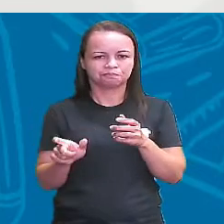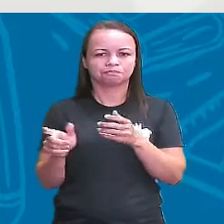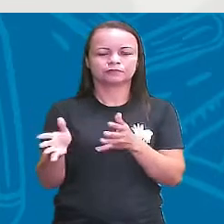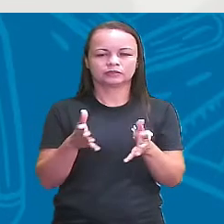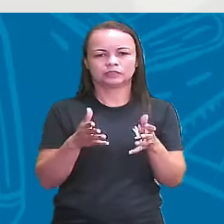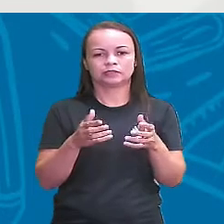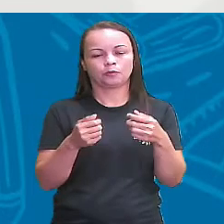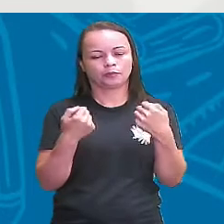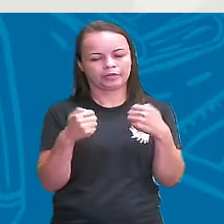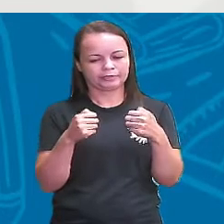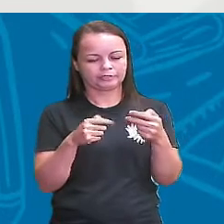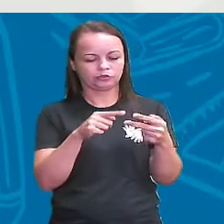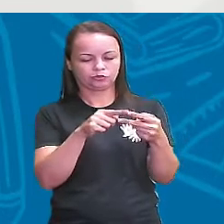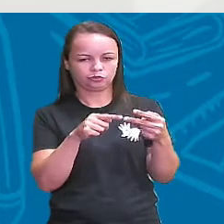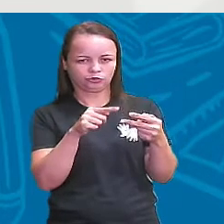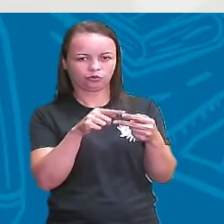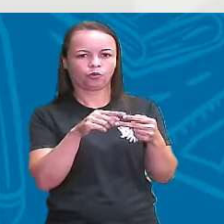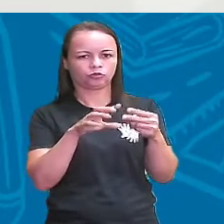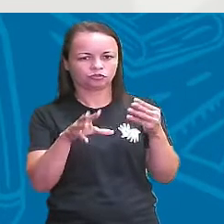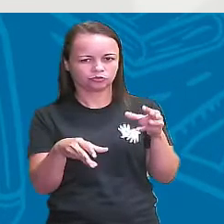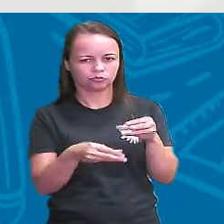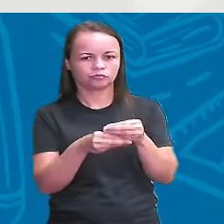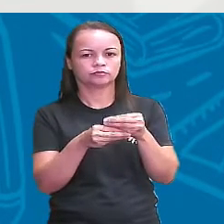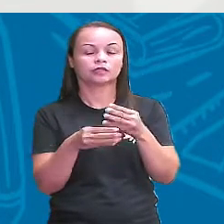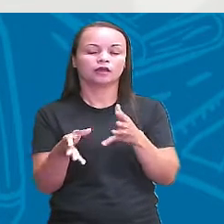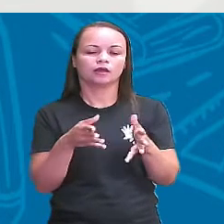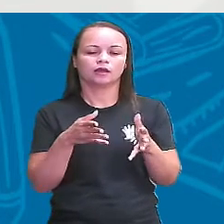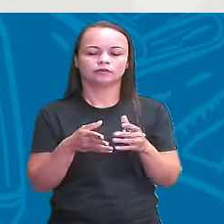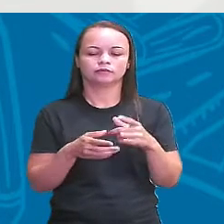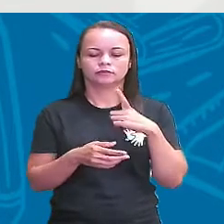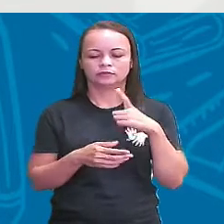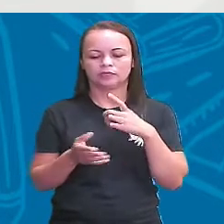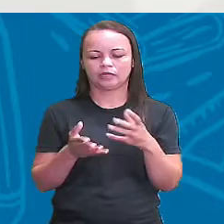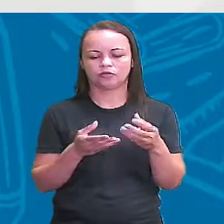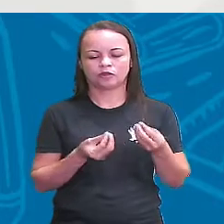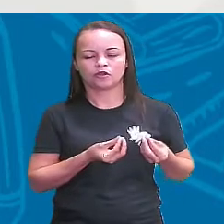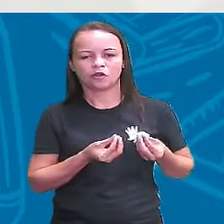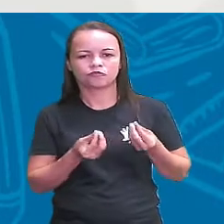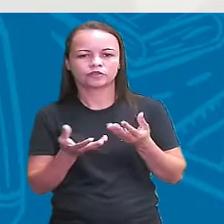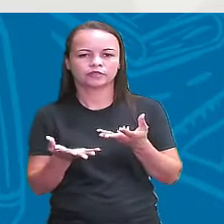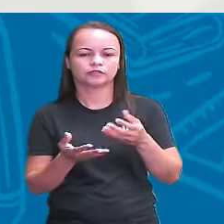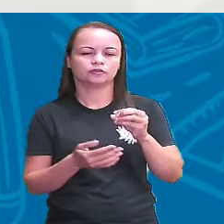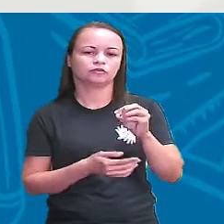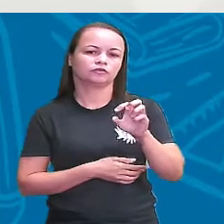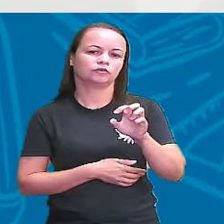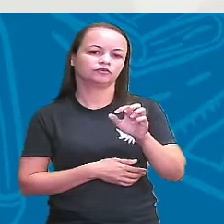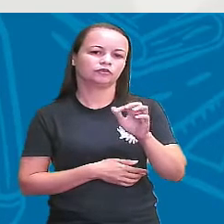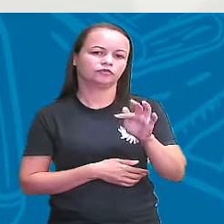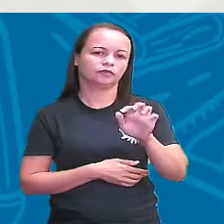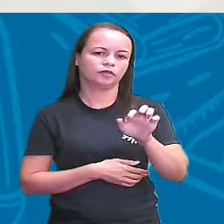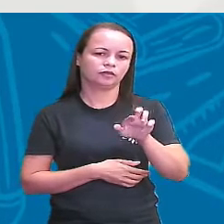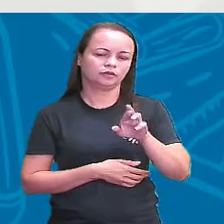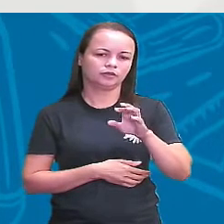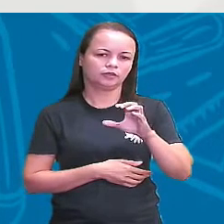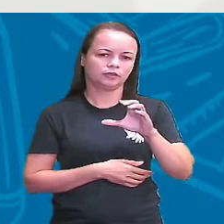dos dois complementos. Aí eu tenho o verbo oferecer, que é o nosso verbo